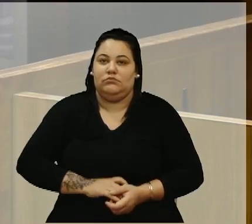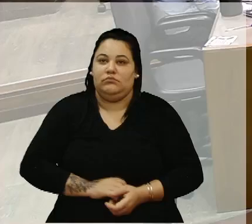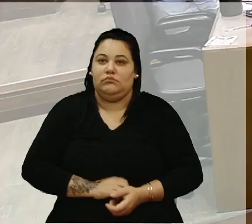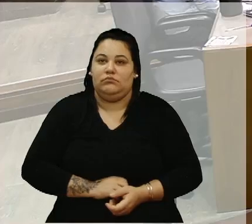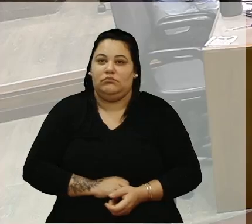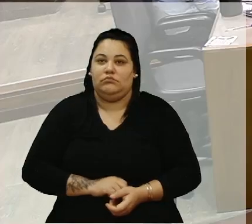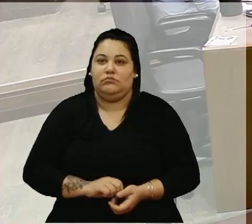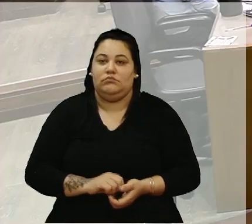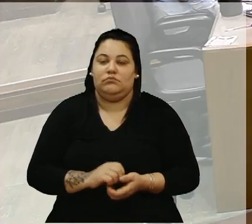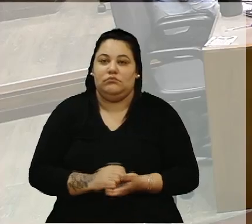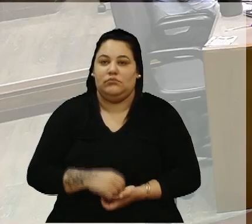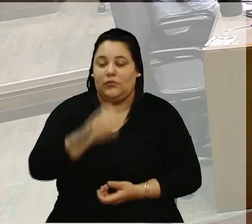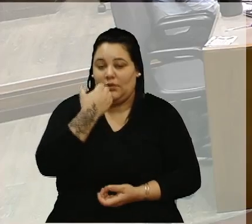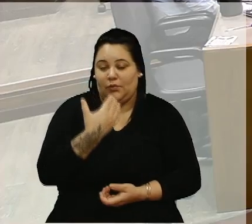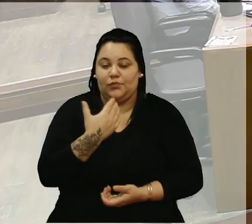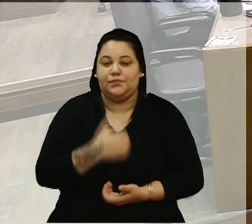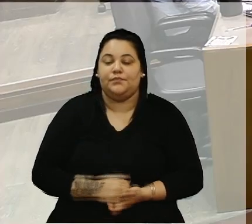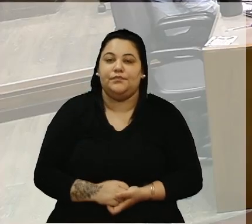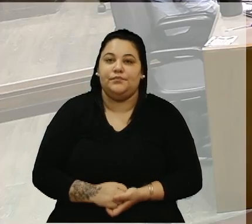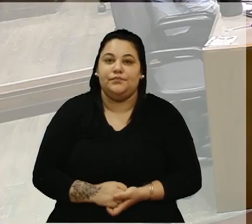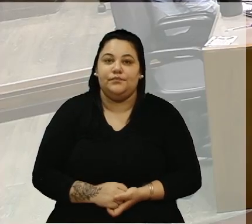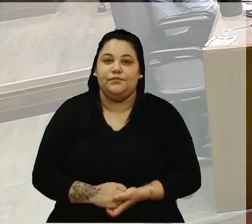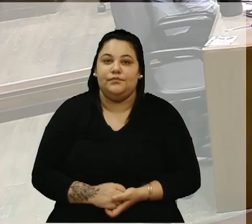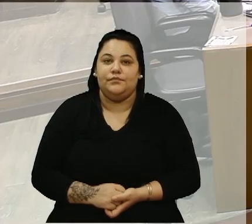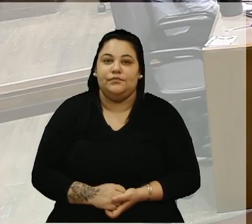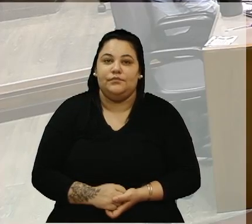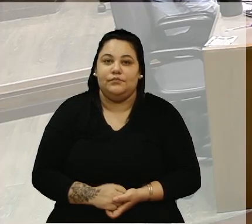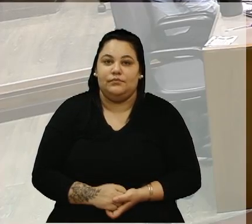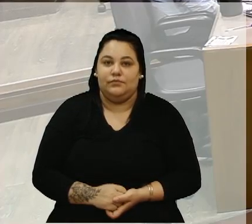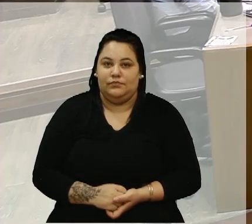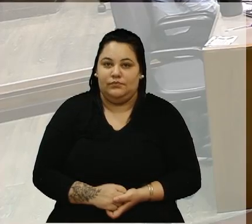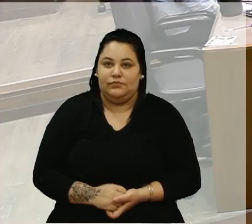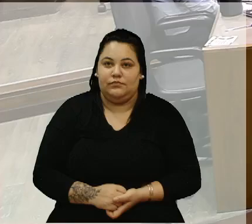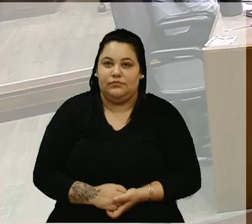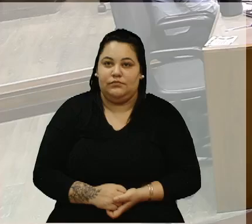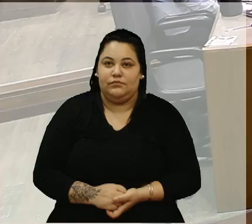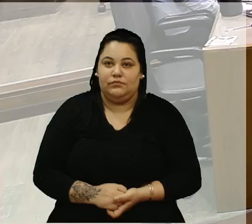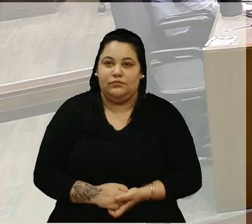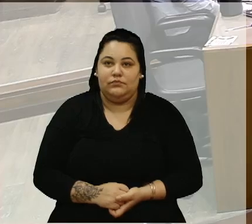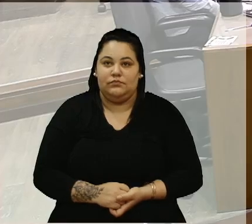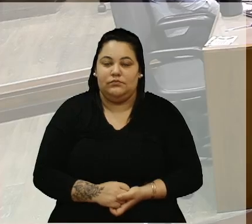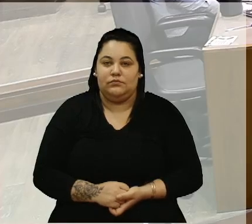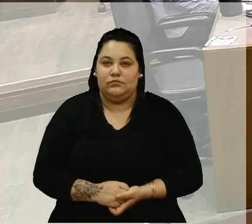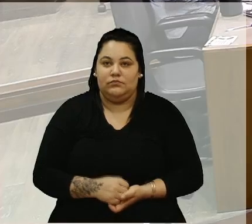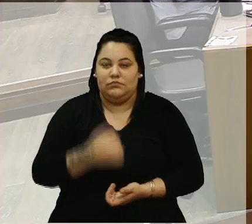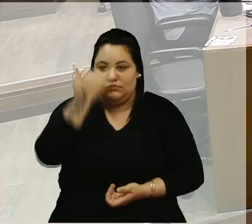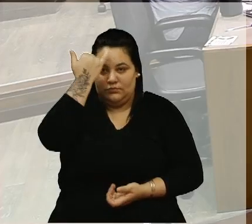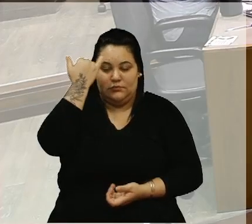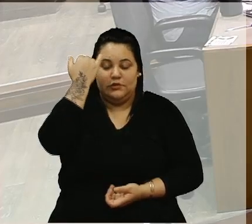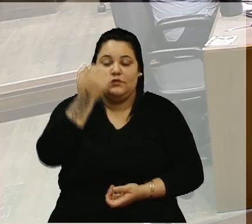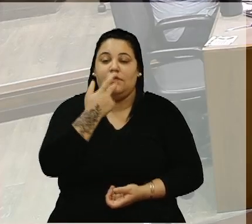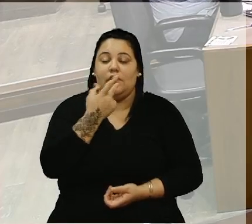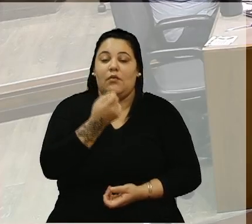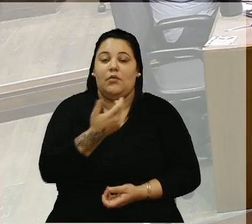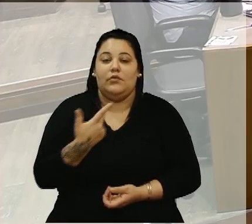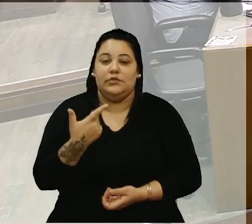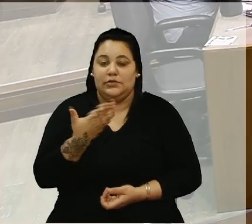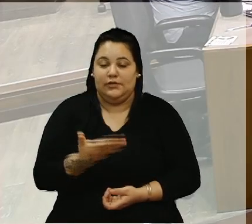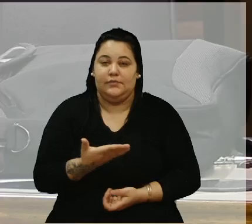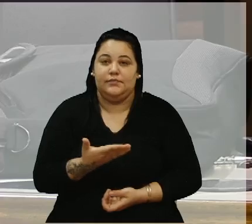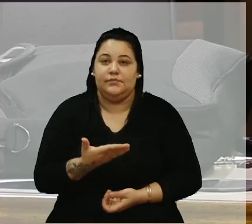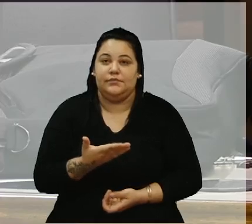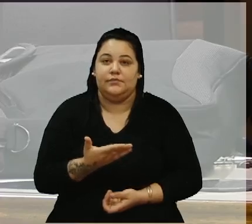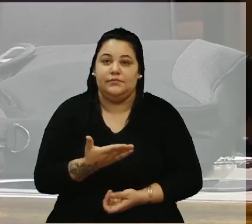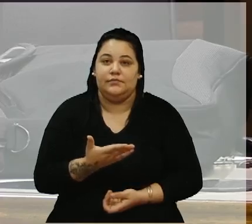Rafael. Bom, vereador D'Ambrosio, eu vou falar uma coisa aqui que já